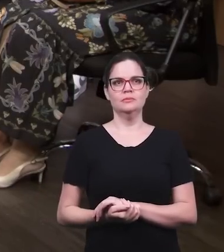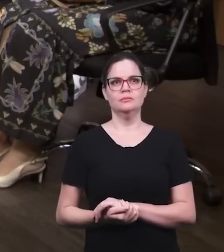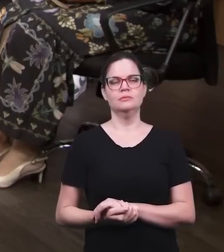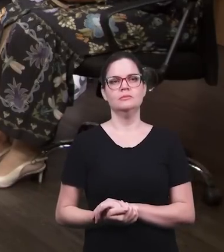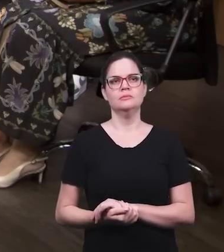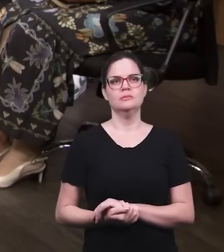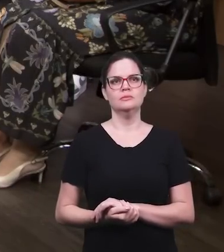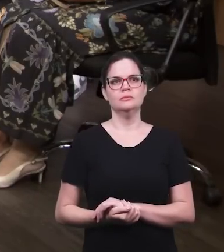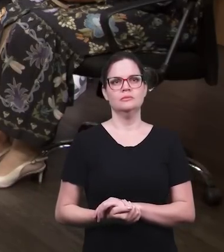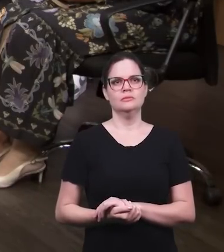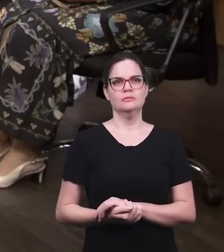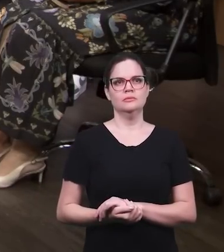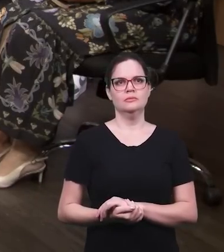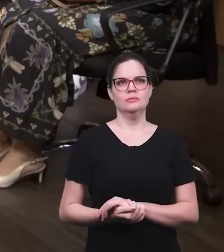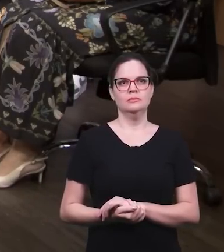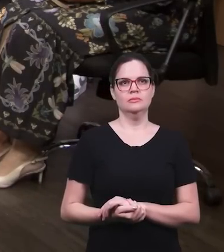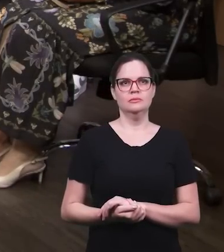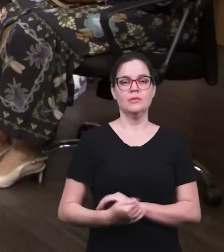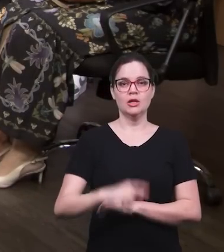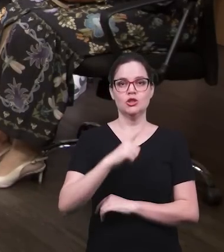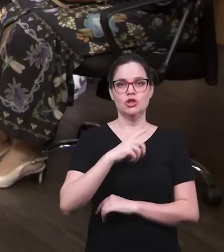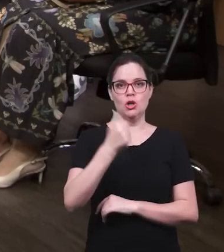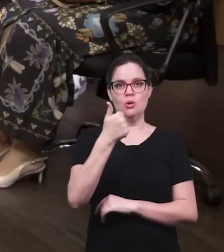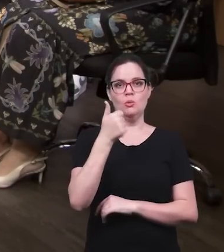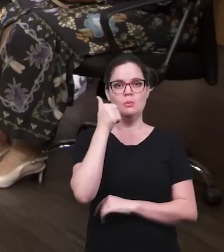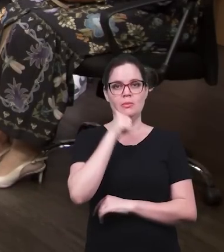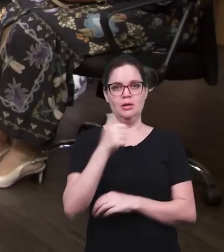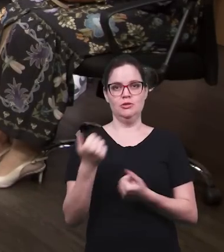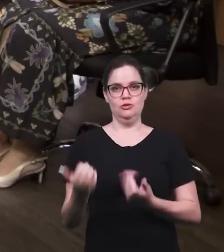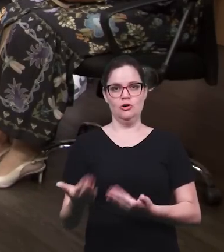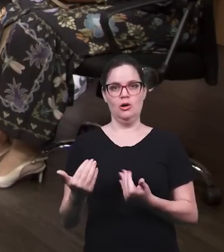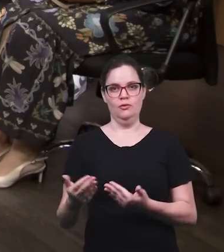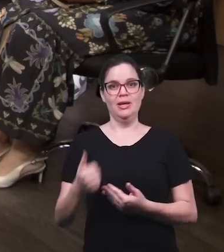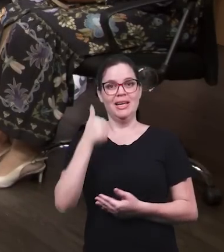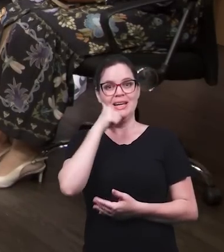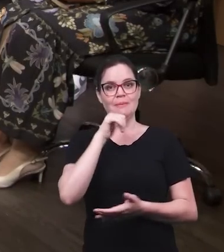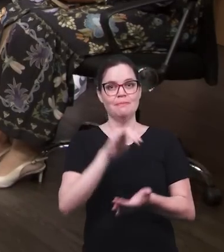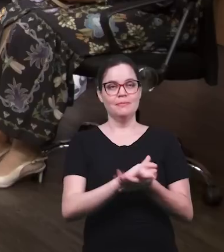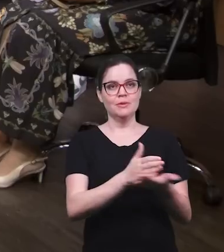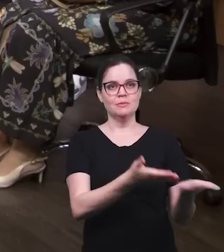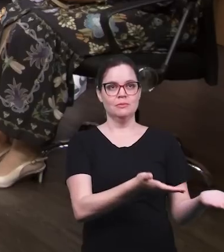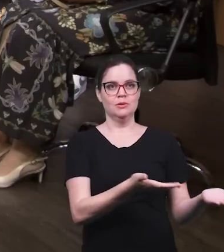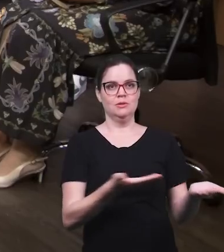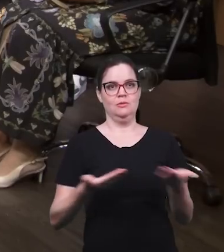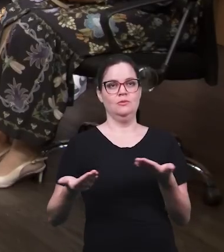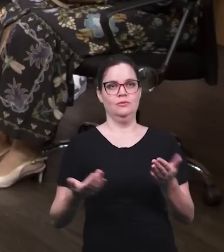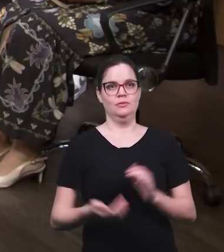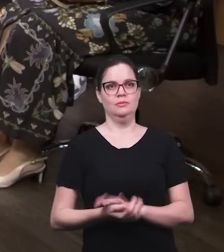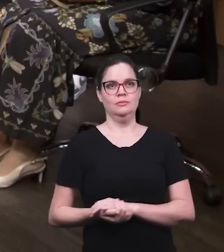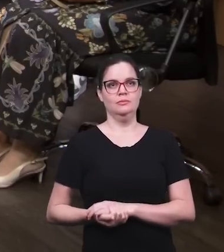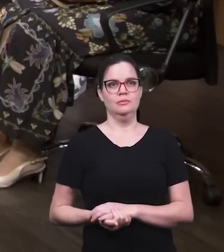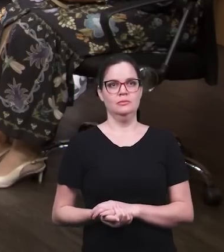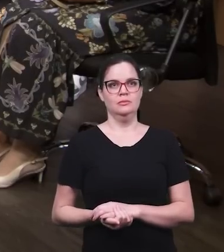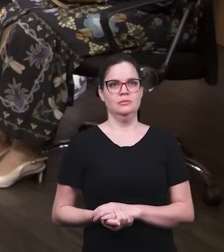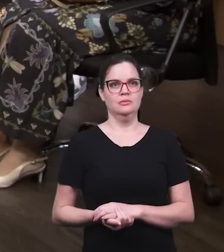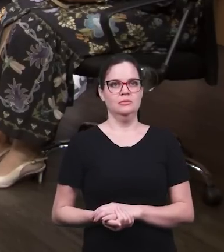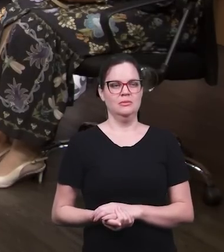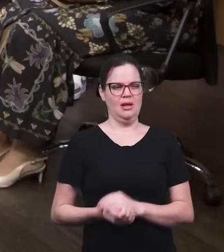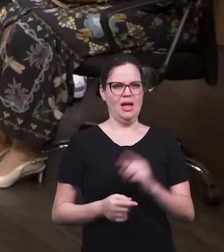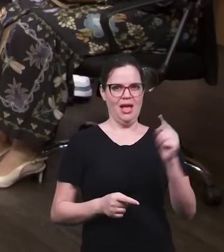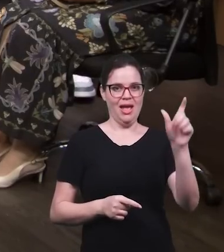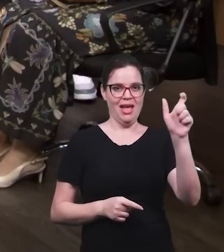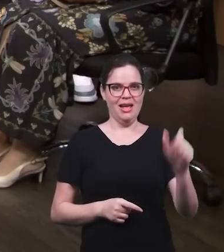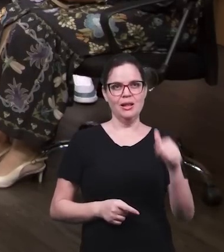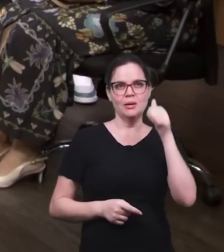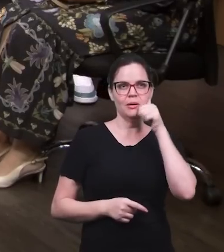tradicional. E até a minha esposa que havia convidado. Ela estava vindo aqui várias vezes. Ela falou